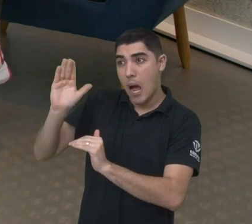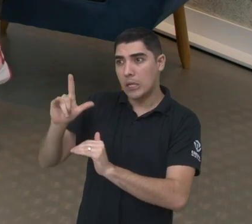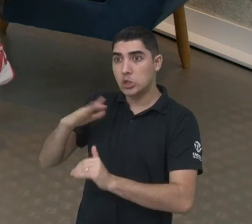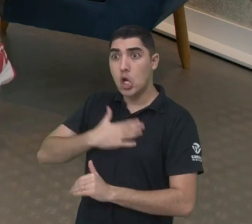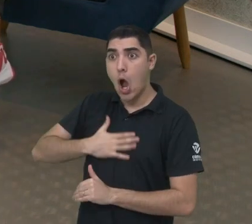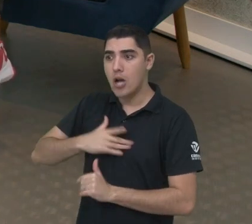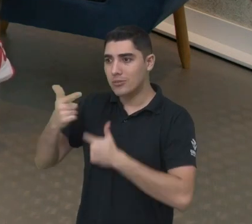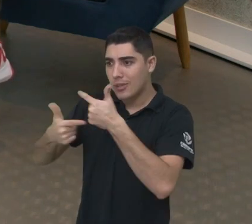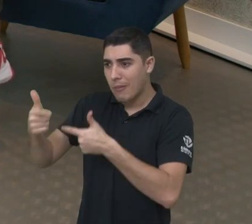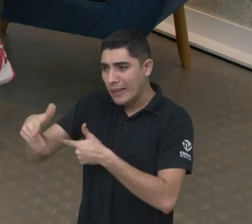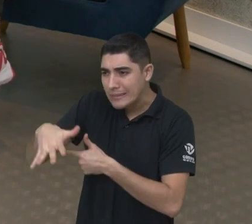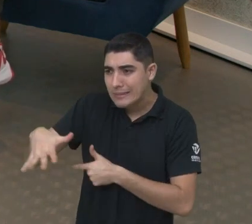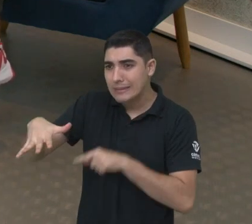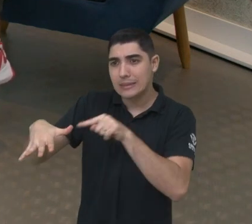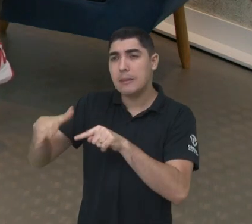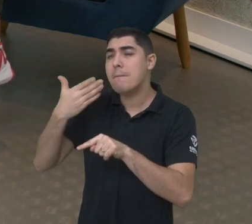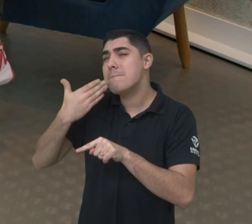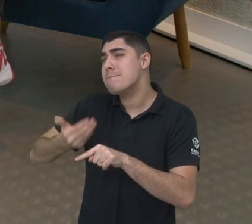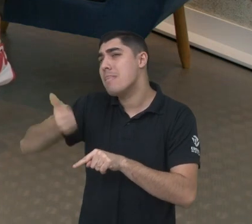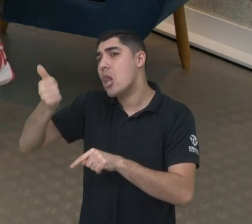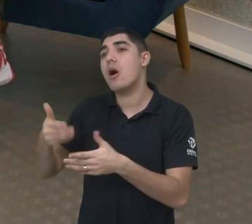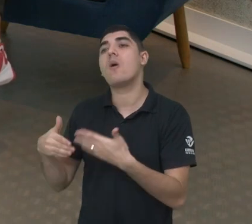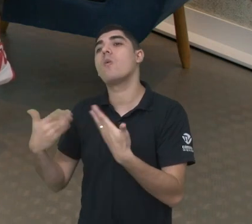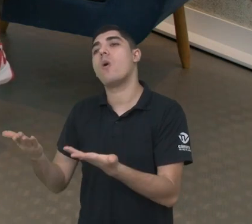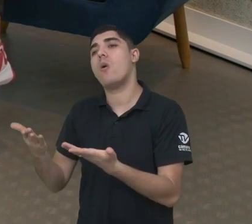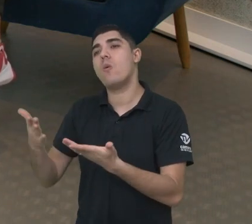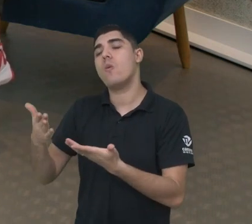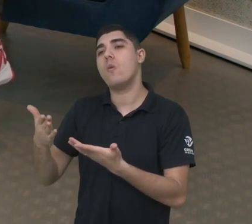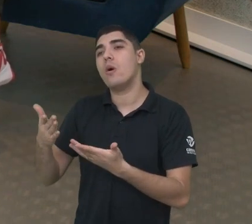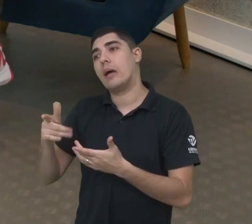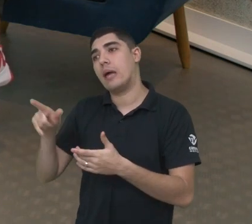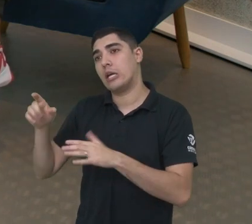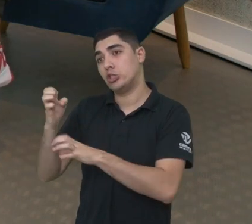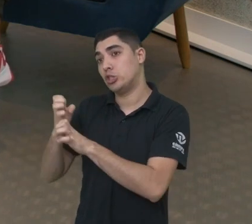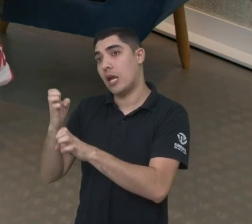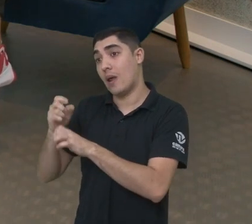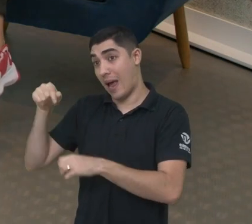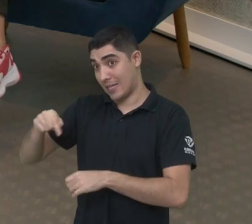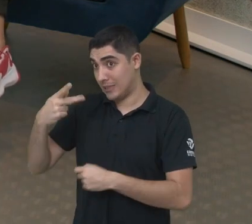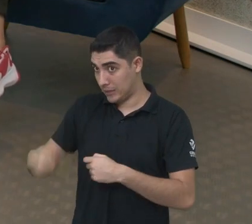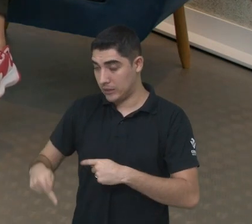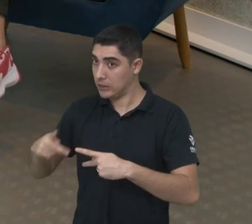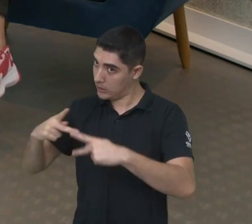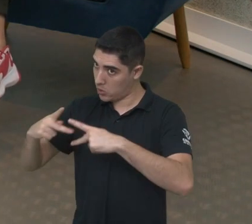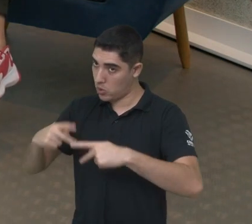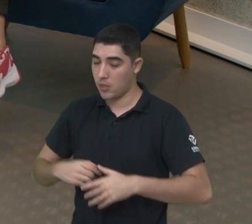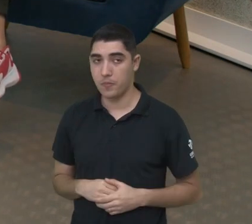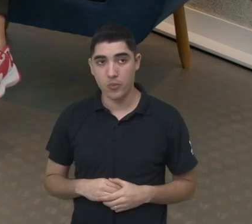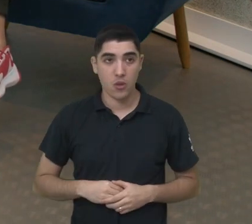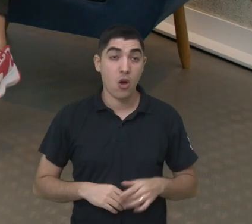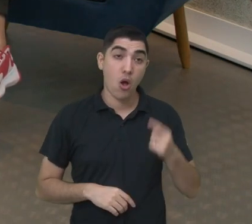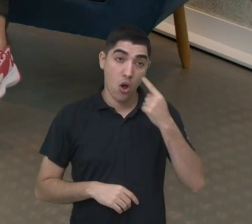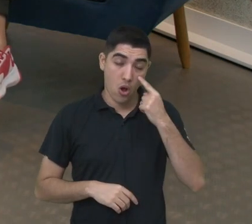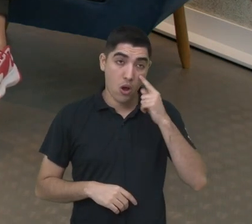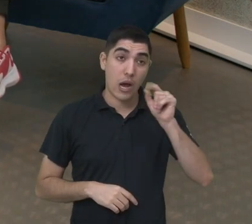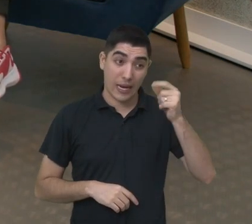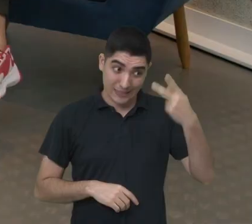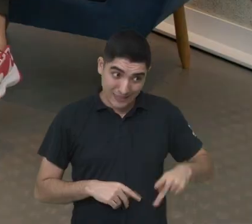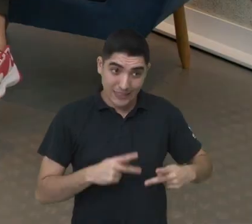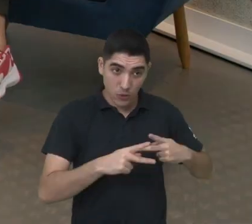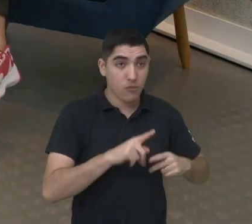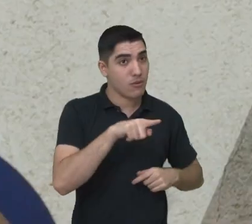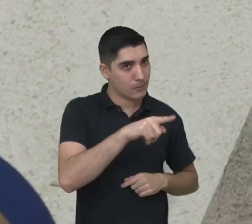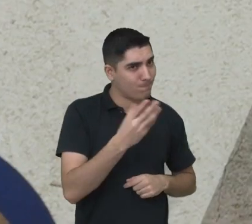certeza. Mas aqui, qual que é mais aquecido? Onde que o engenheiro tem mais chances aqui? Olha, na área logística,